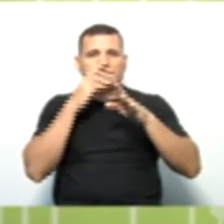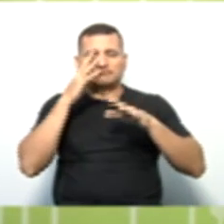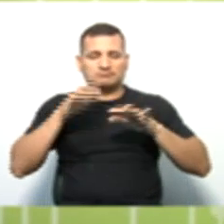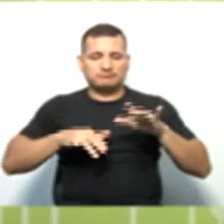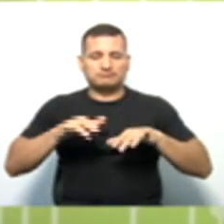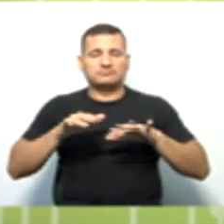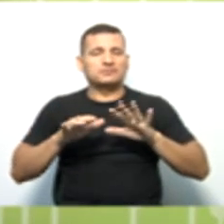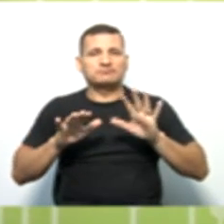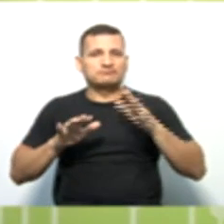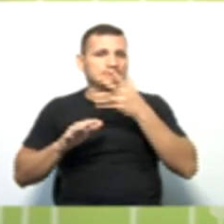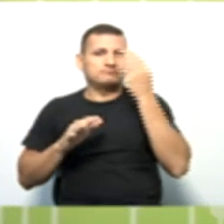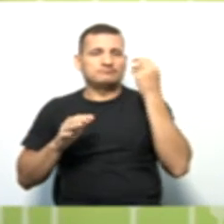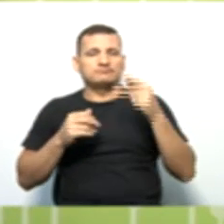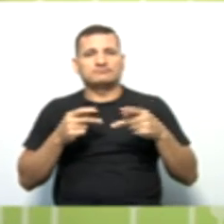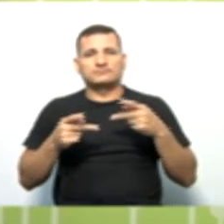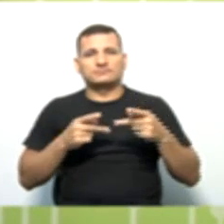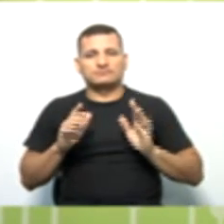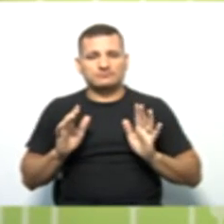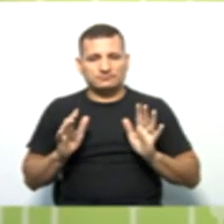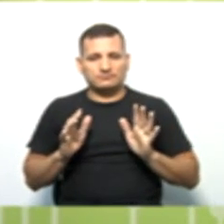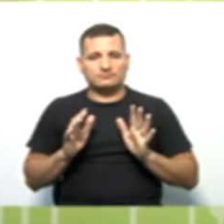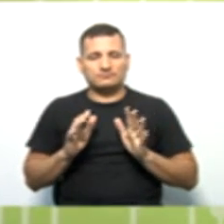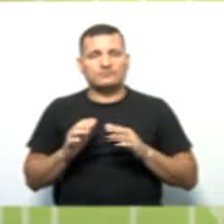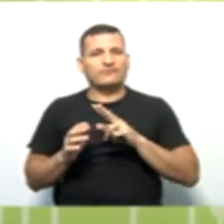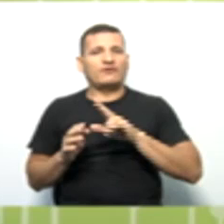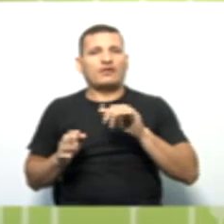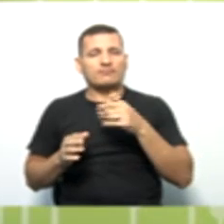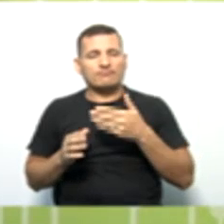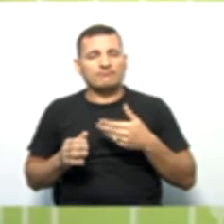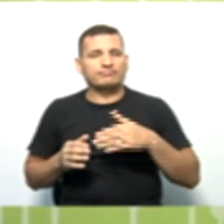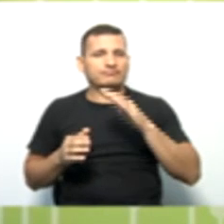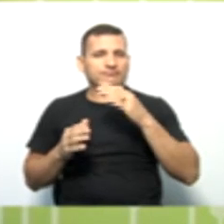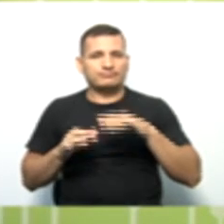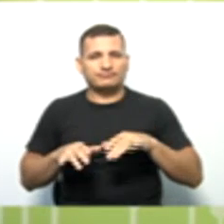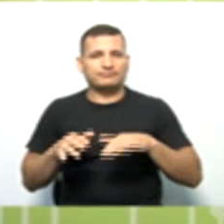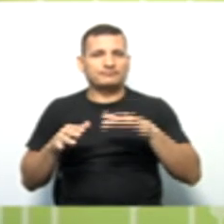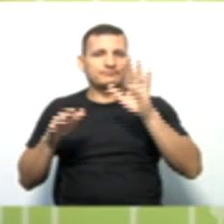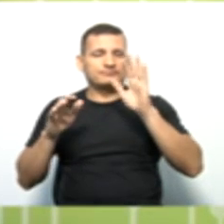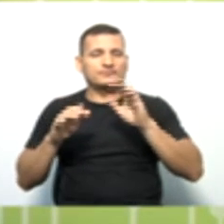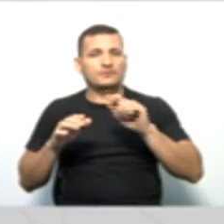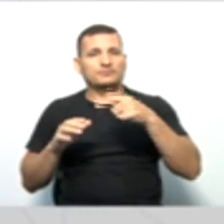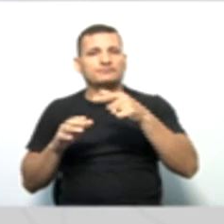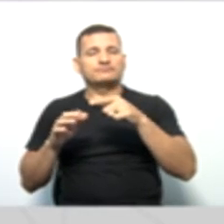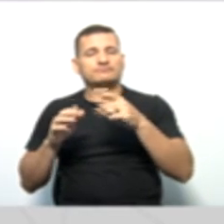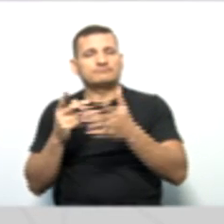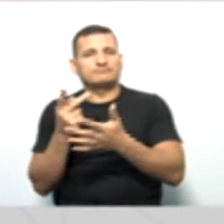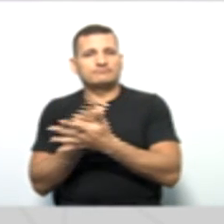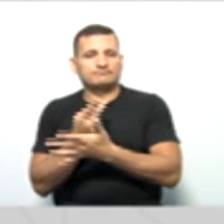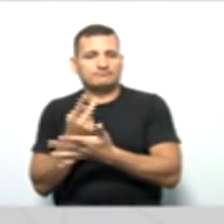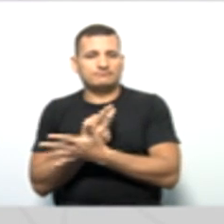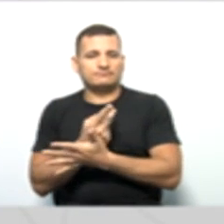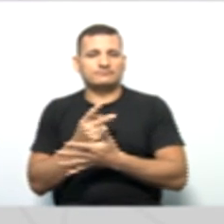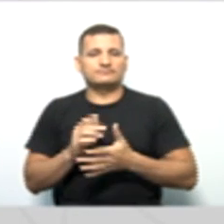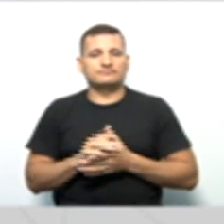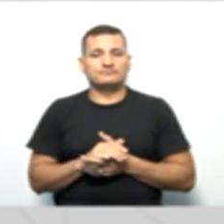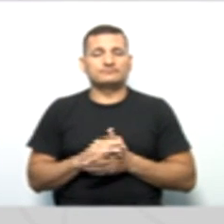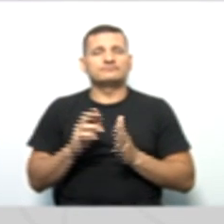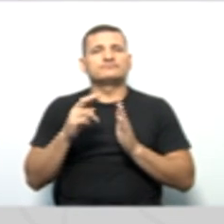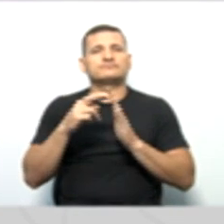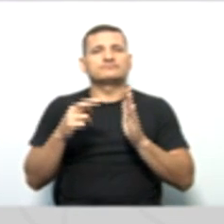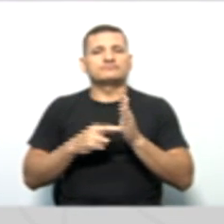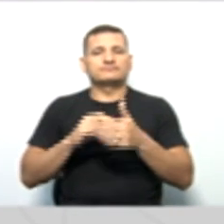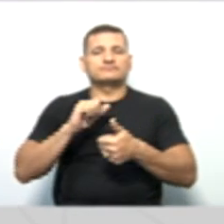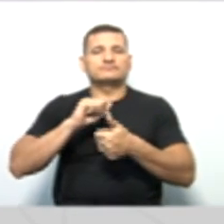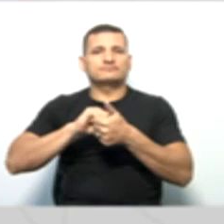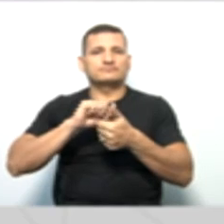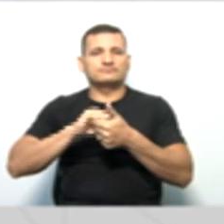esquecer o projeto, vai tocar o barco, né? E aí vai dar tudo errado lá no final. Gente, ó, as diretrizes de